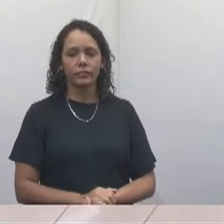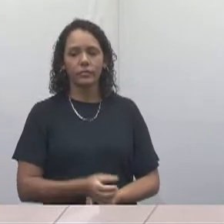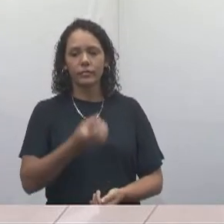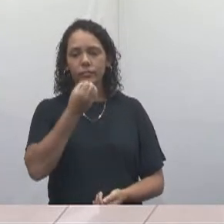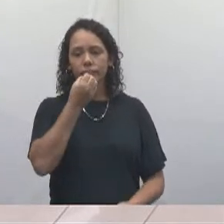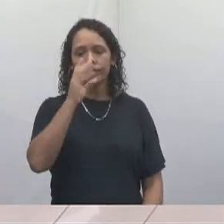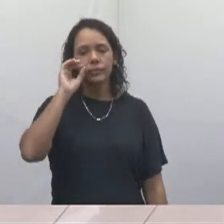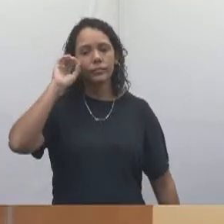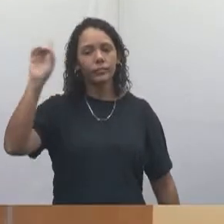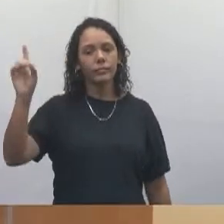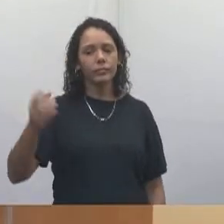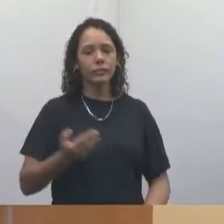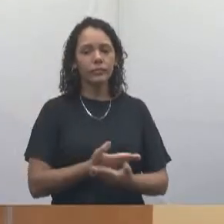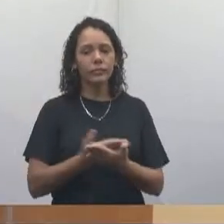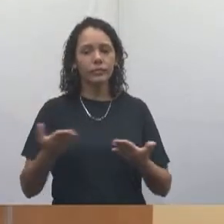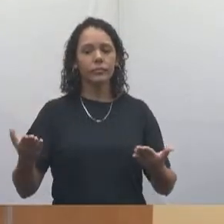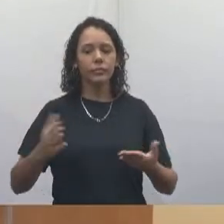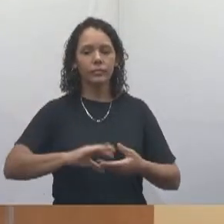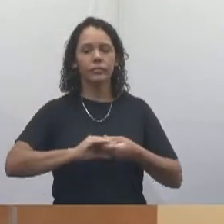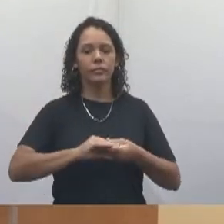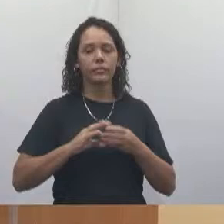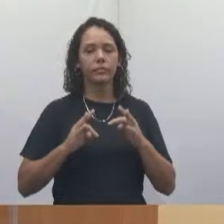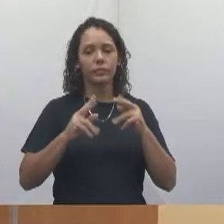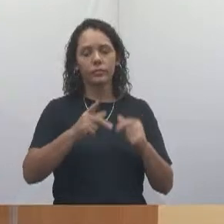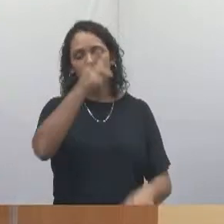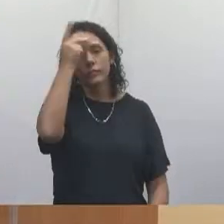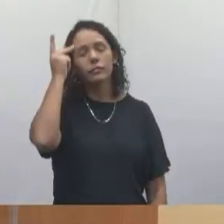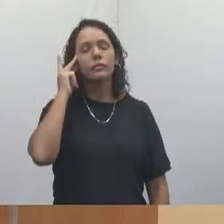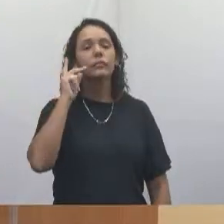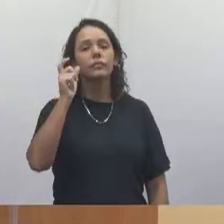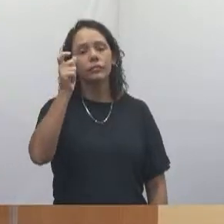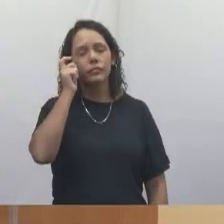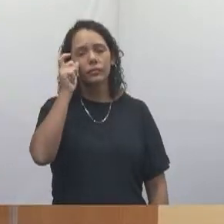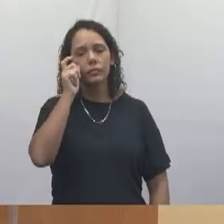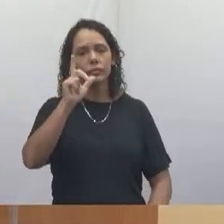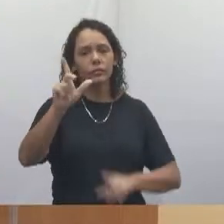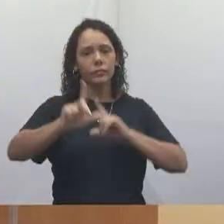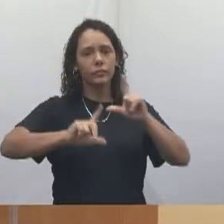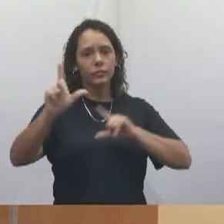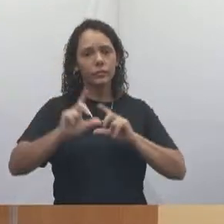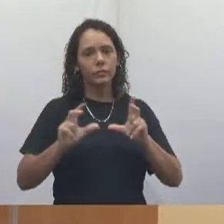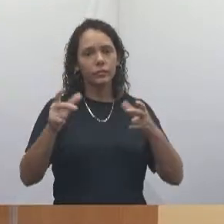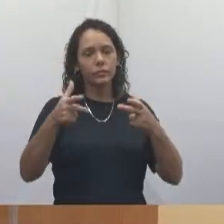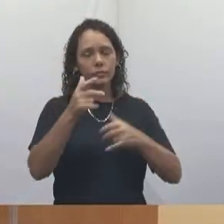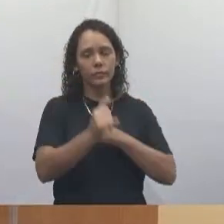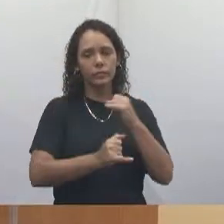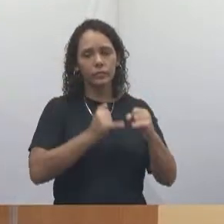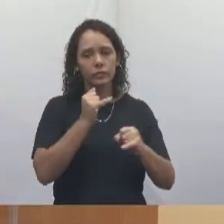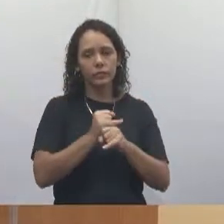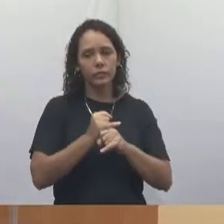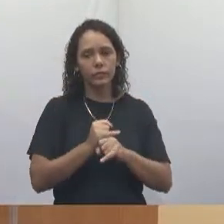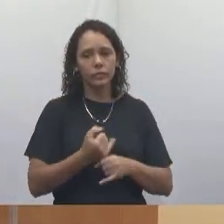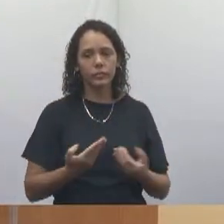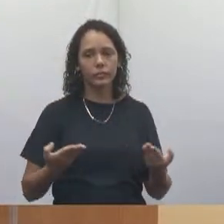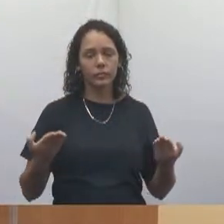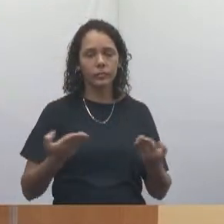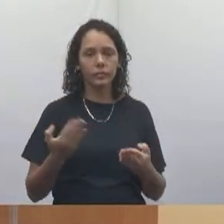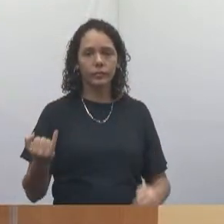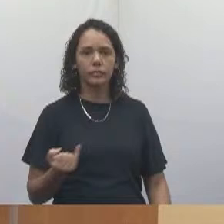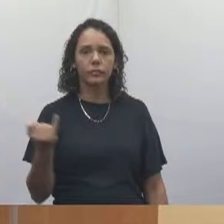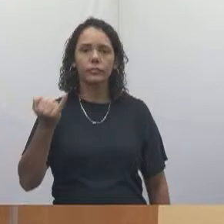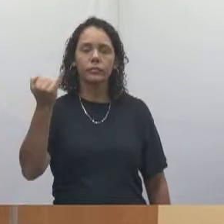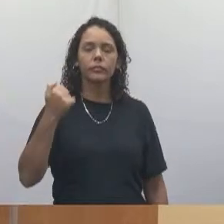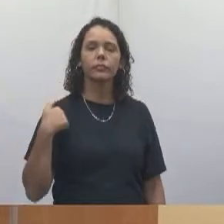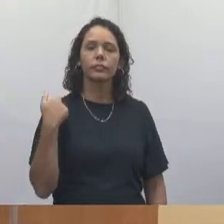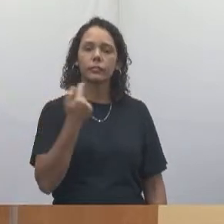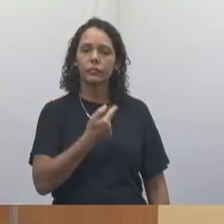bom dia a todos, quero aqui cumprimentar todos que nos assistem ao vivo pela TV Câmara, os internautas. Eu acho que hoje é importante a gente